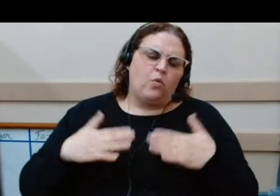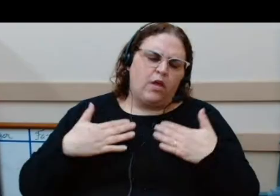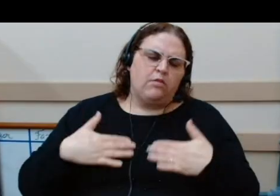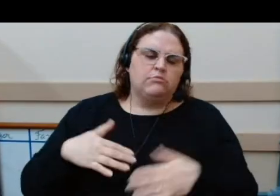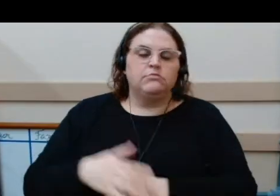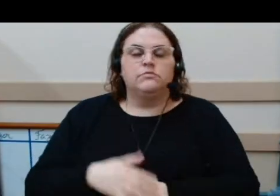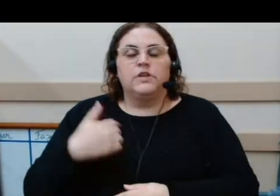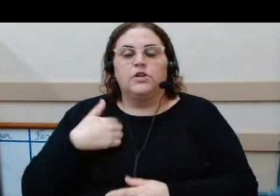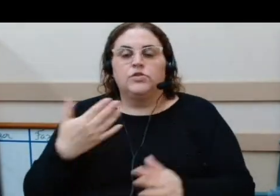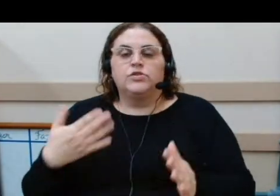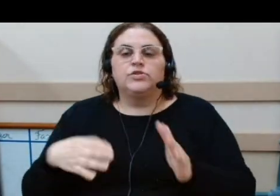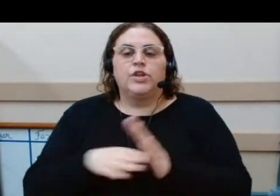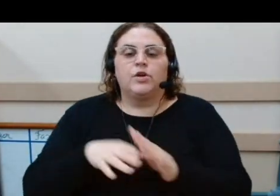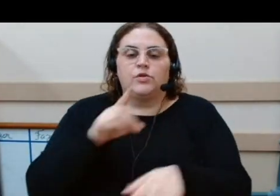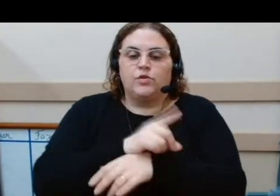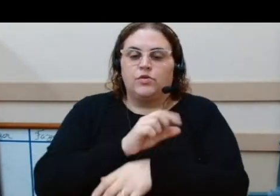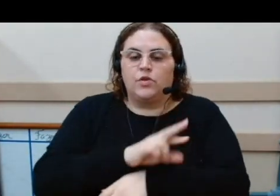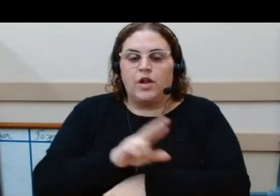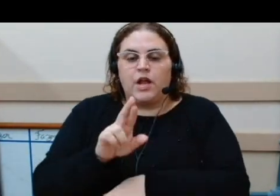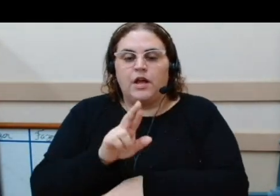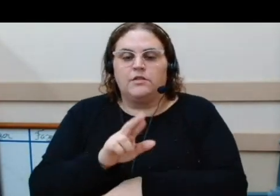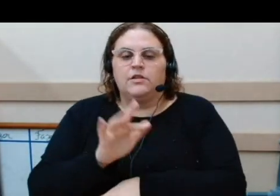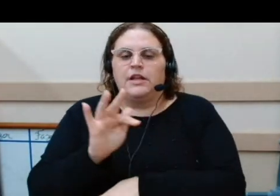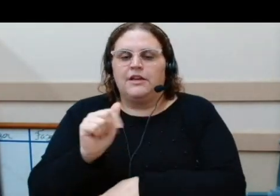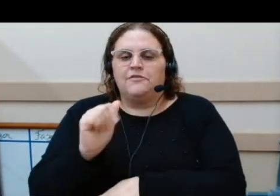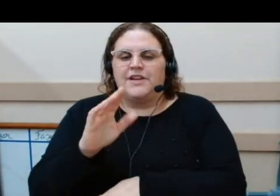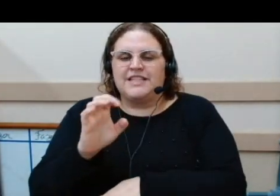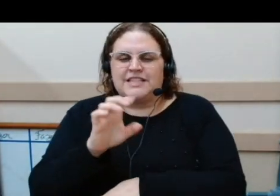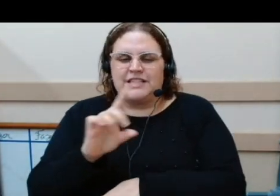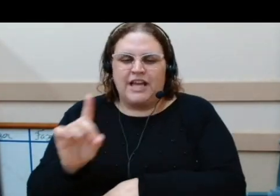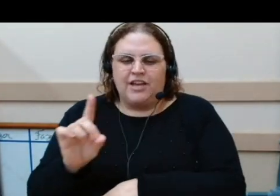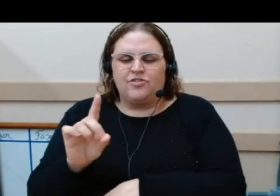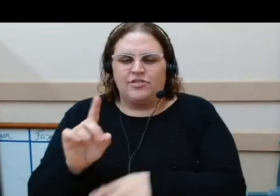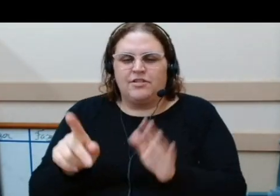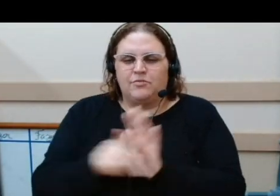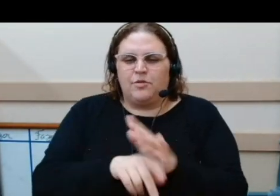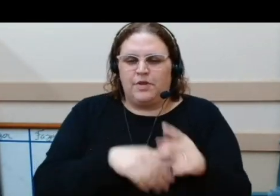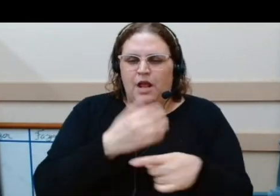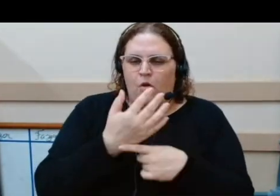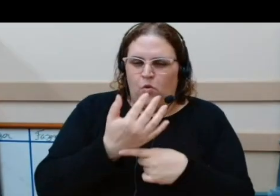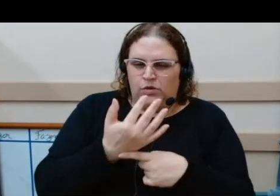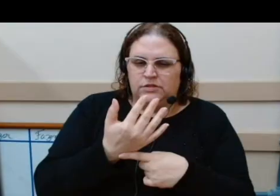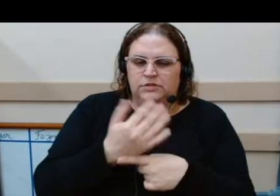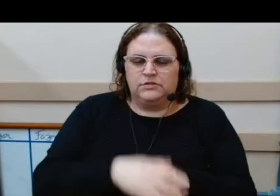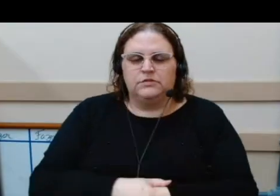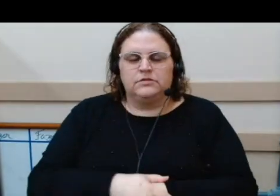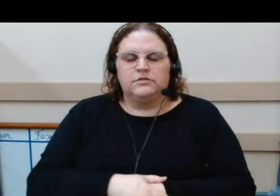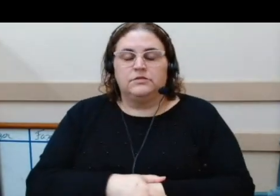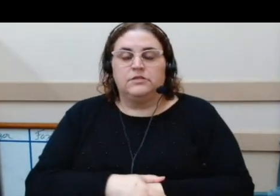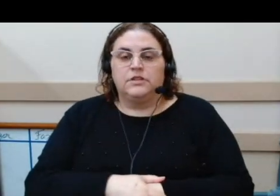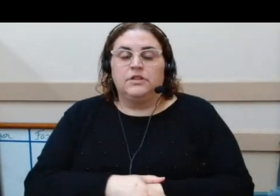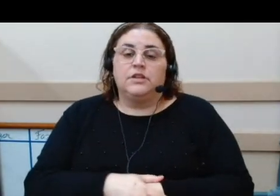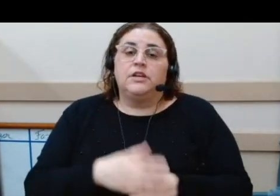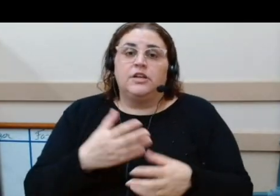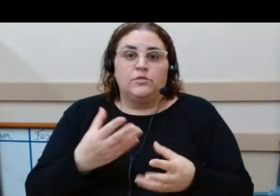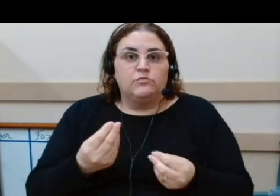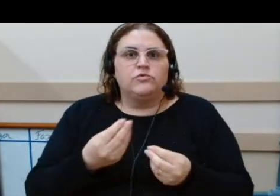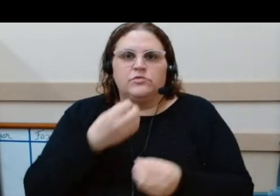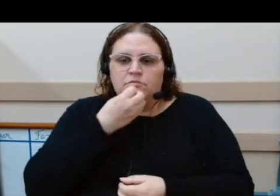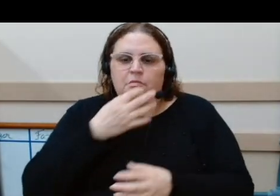ao doutorado na faced da urgs e e muito bem acolhido